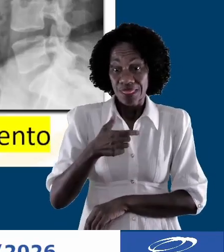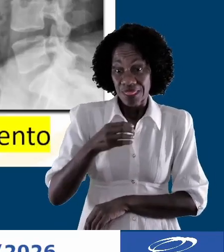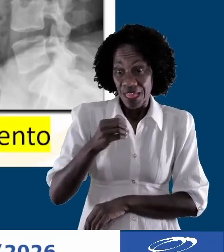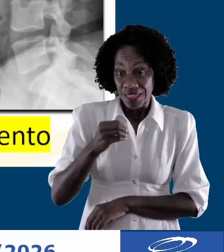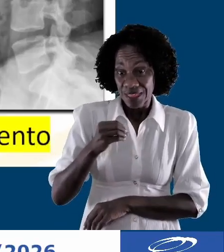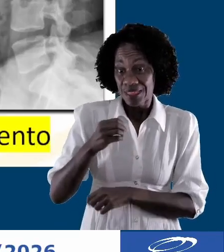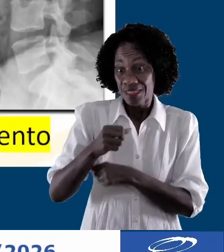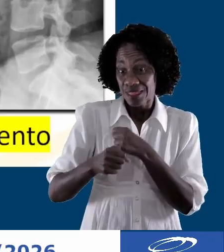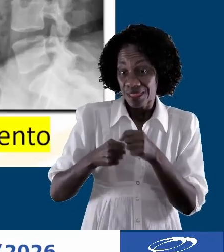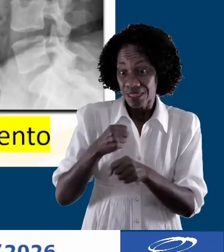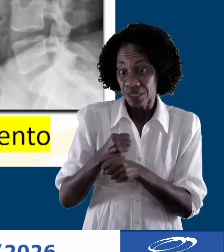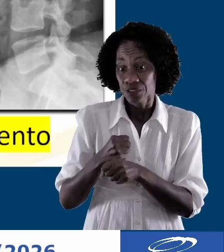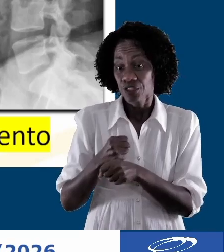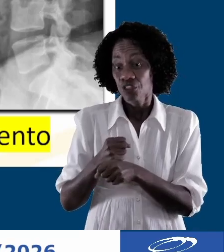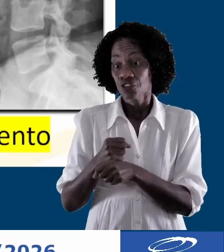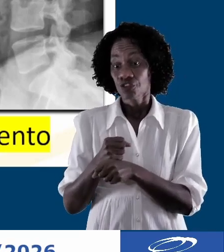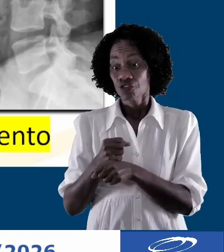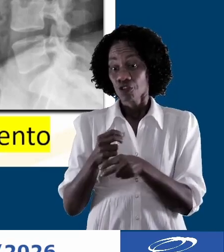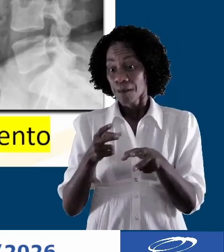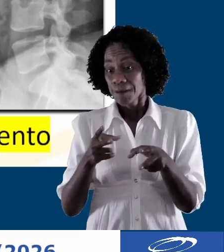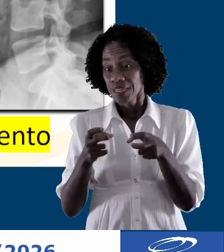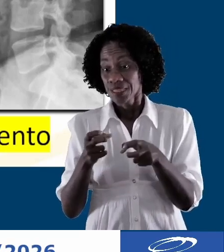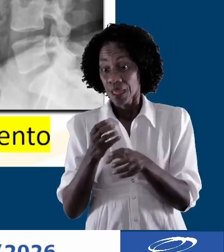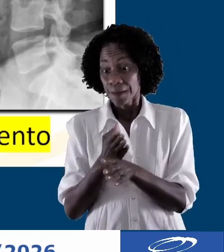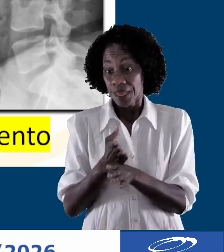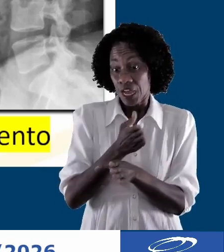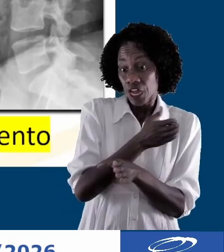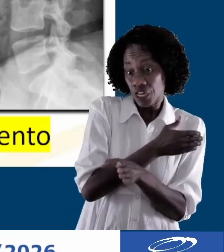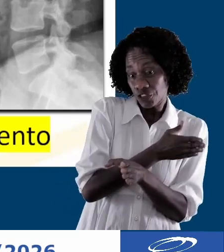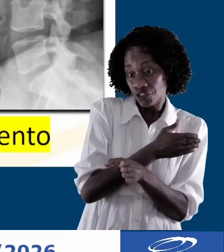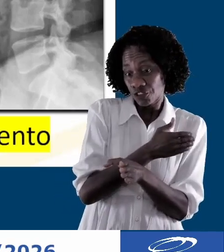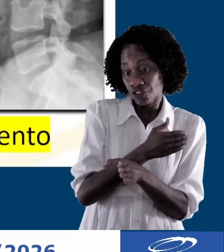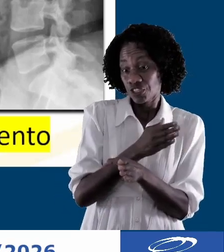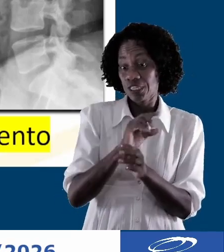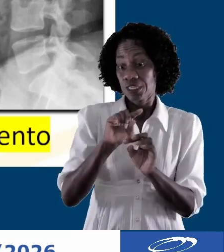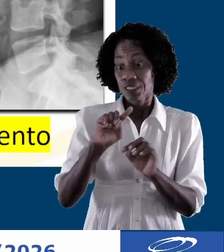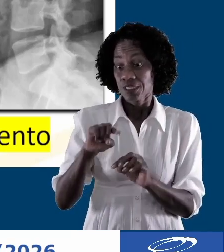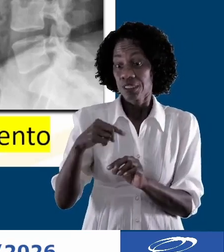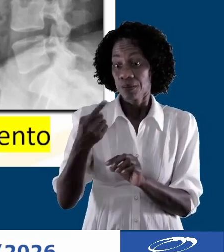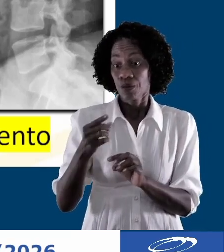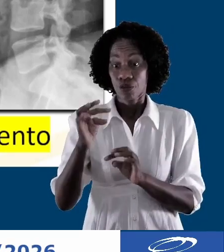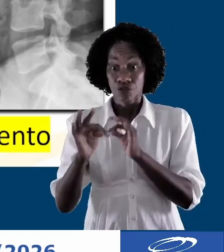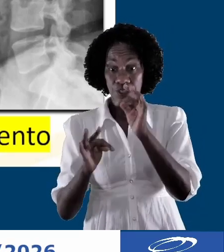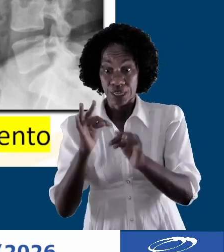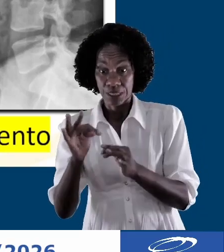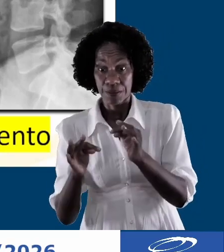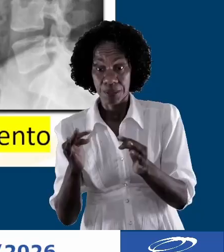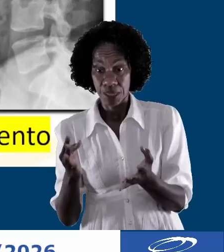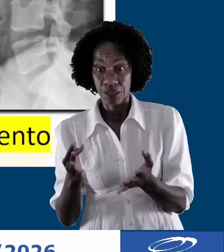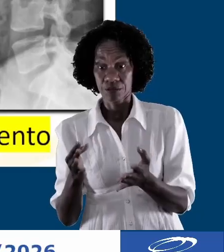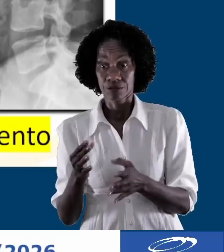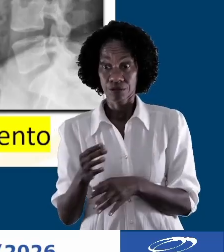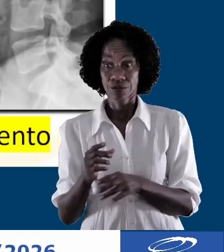de destruição óssea que ela tinha antes do tratamento, e agora a formação óssea, as anquiloses entre os corpos vertebrais, ela não tem queixas